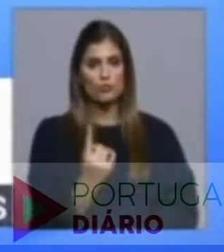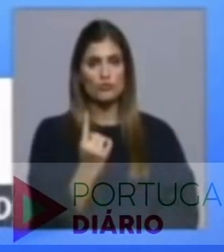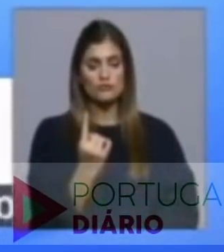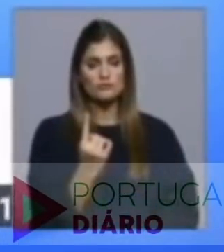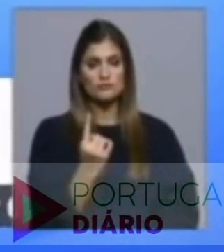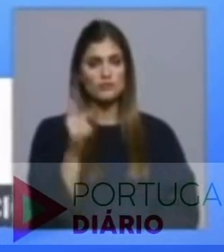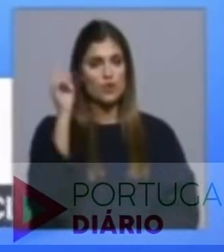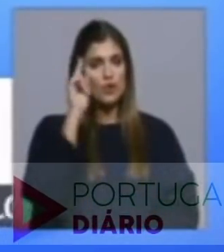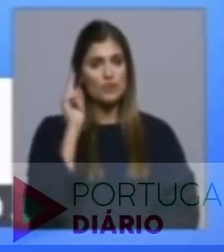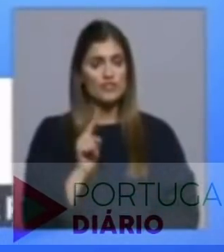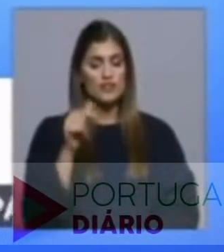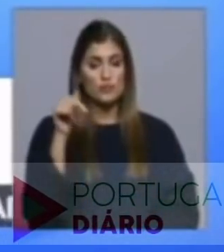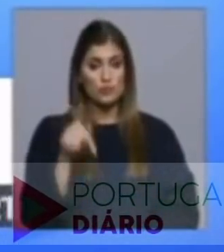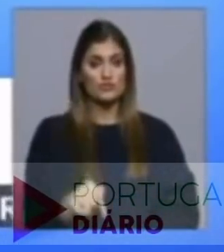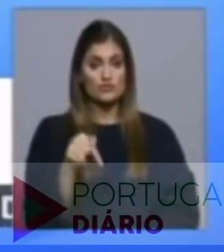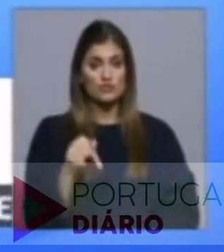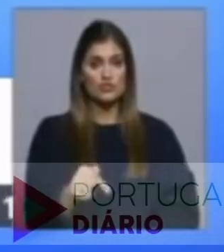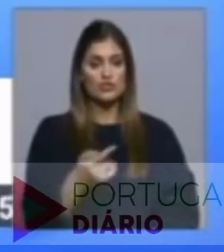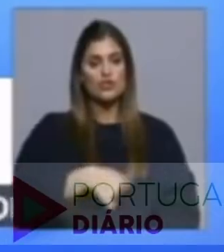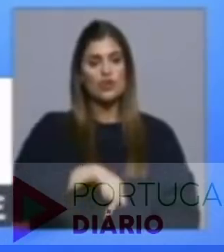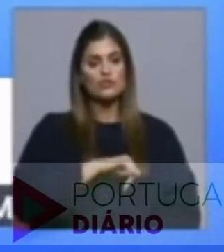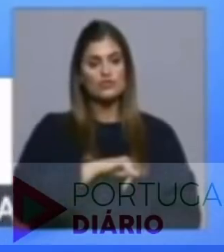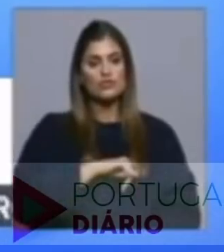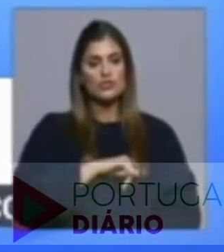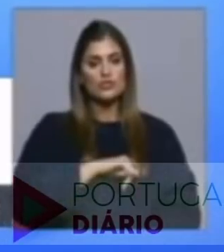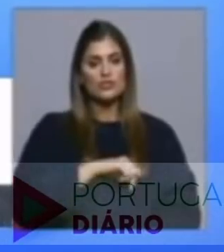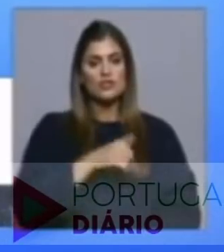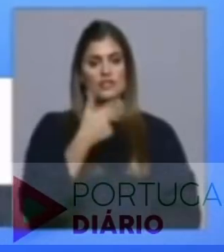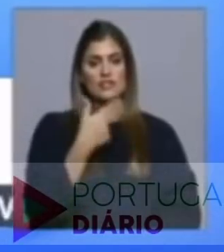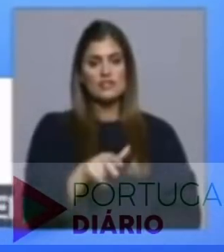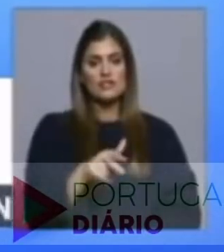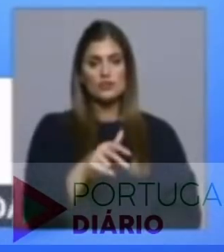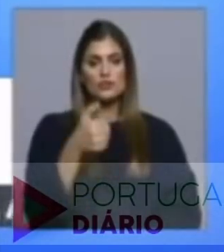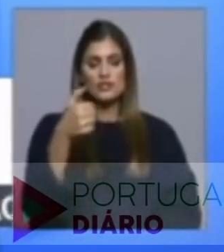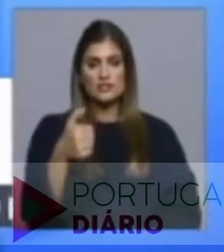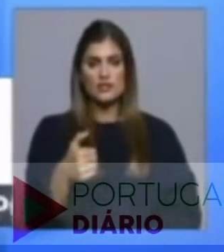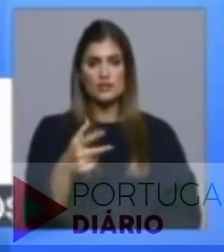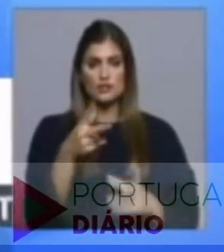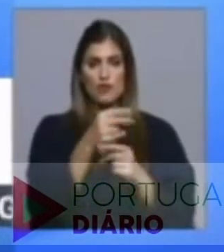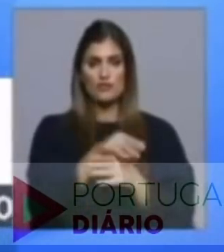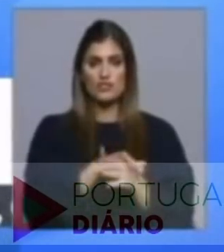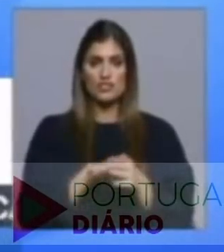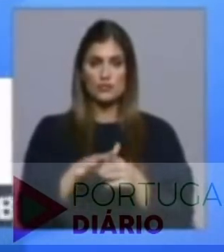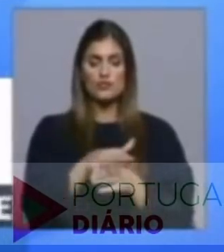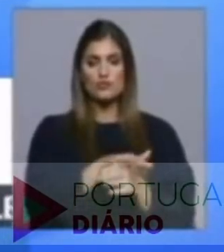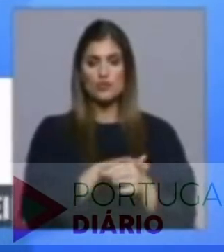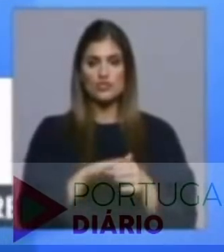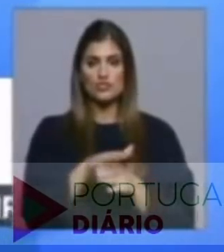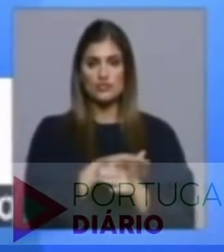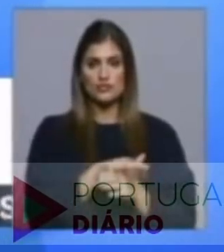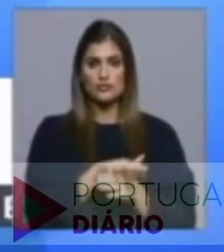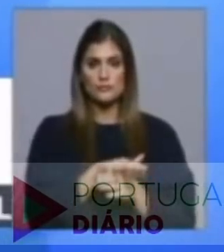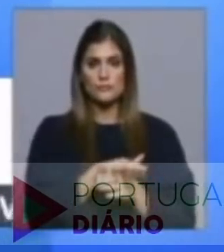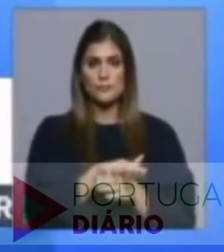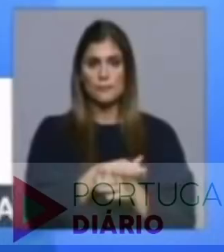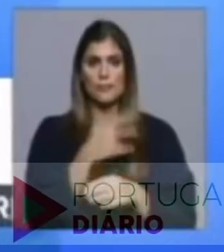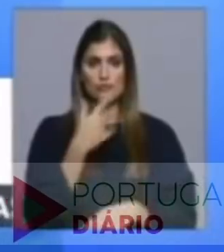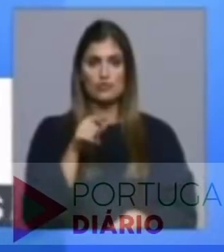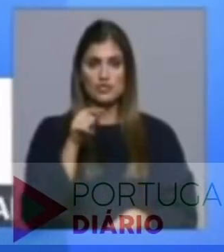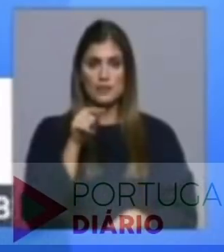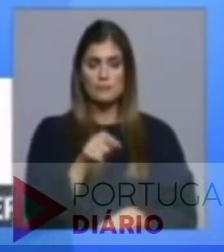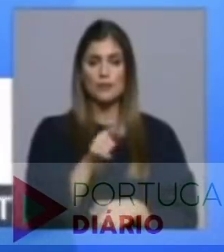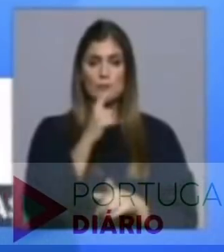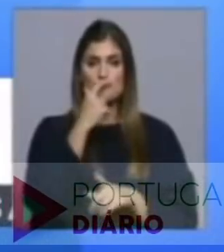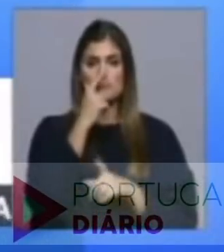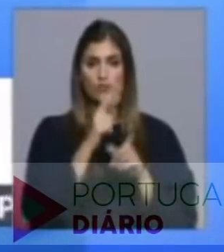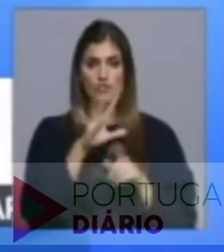Ao dia de hoje, nós estamos com 105 novos casos por 100 mil habitantes